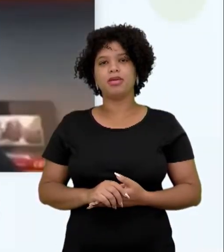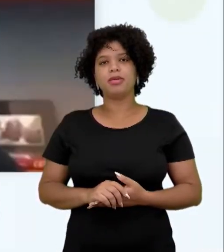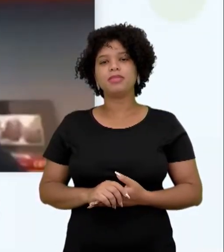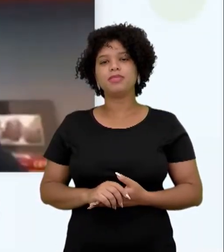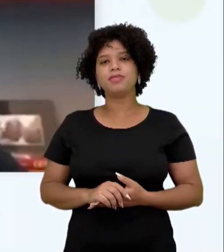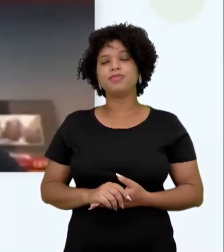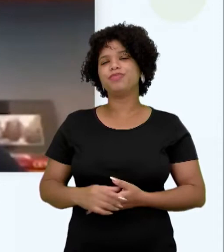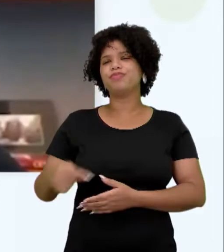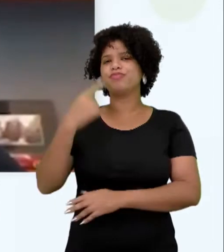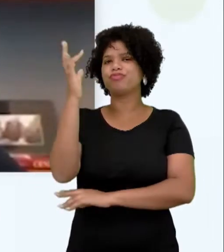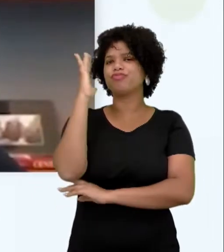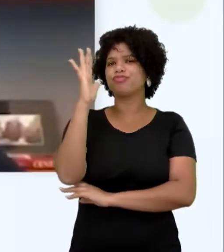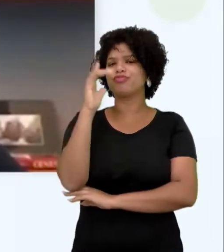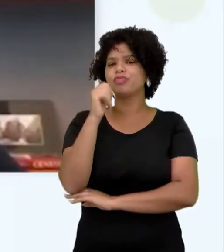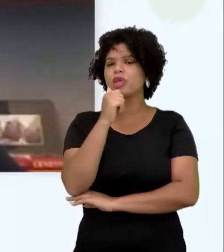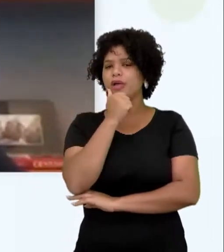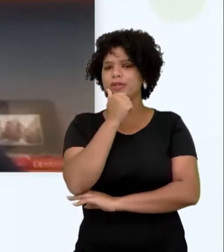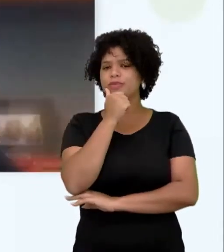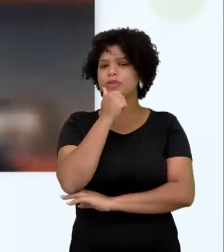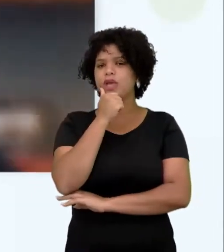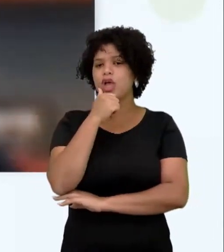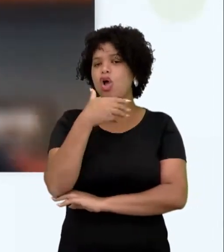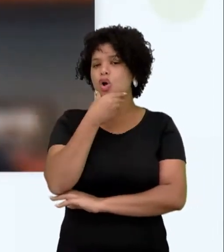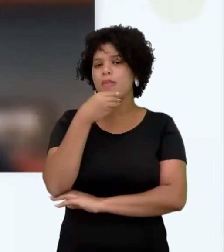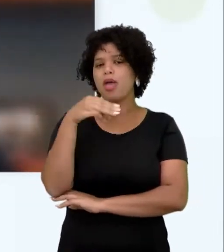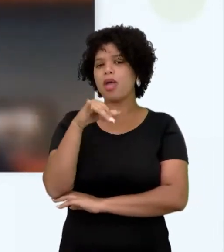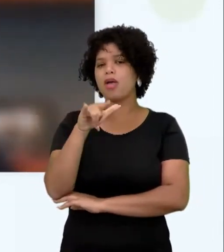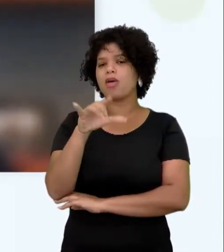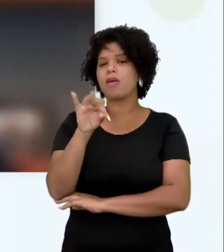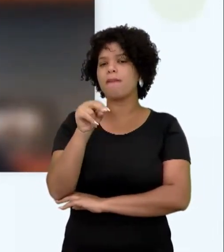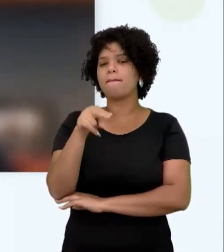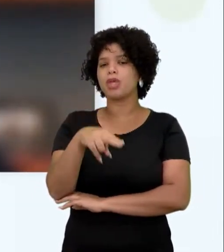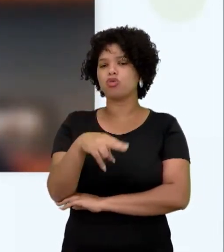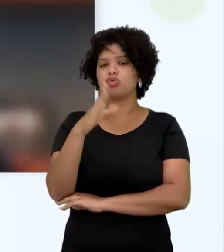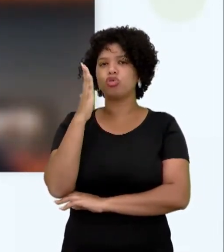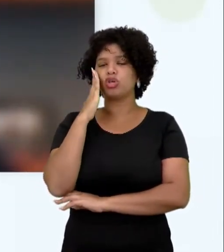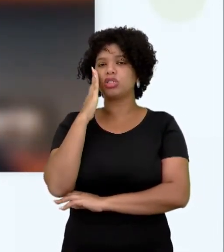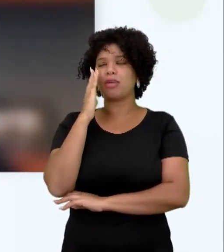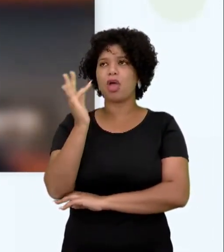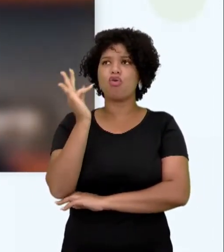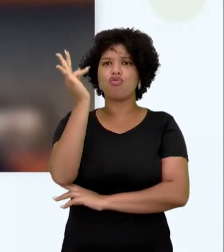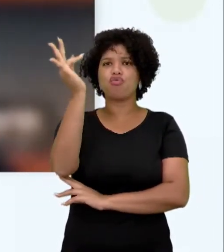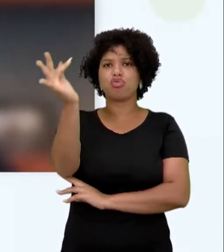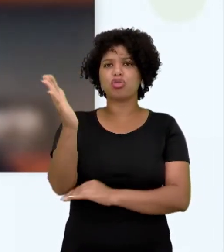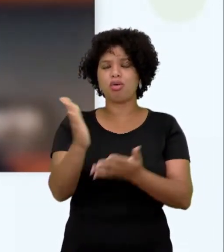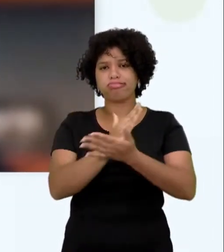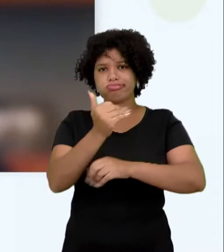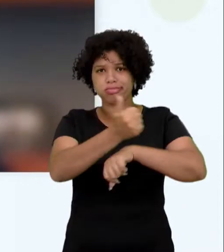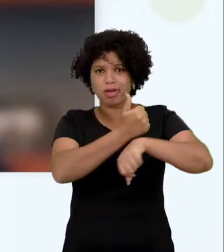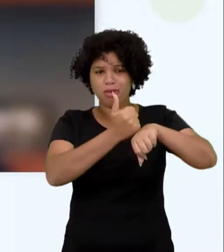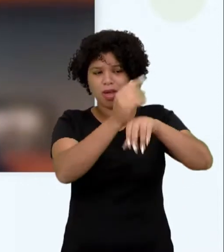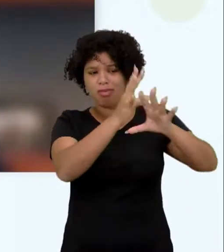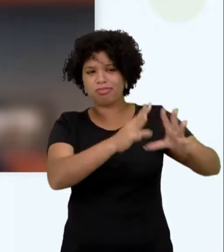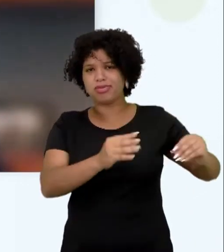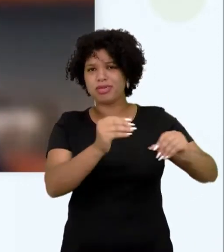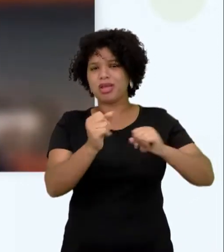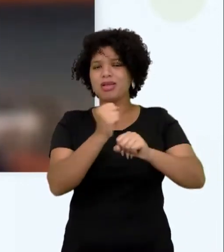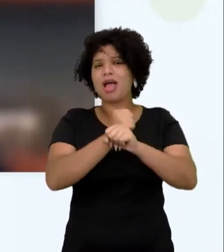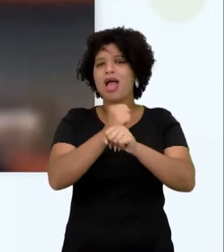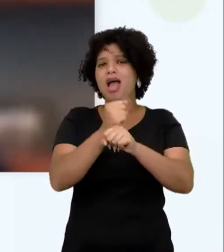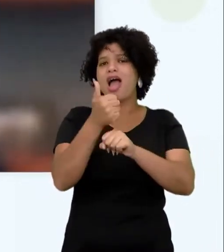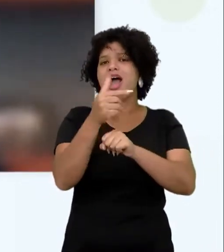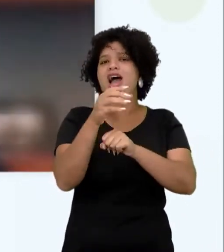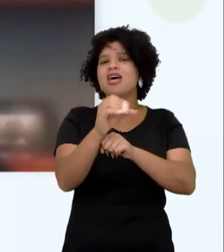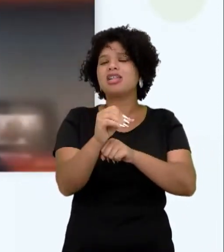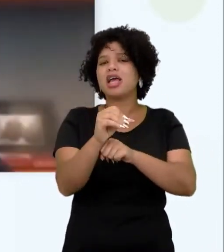A pergunta de hoje é do Newton Bruno Dalcol. Ele quer saber qual a tendência de extinção de algumas profissões nos próximos 10 anos. Quais